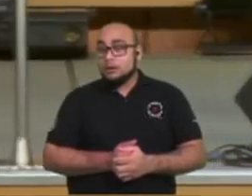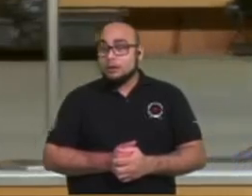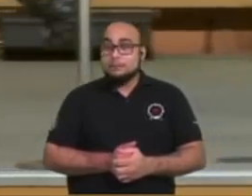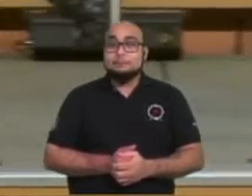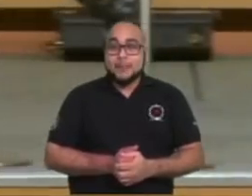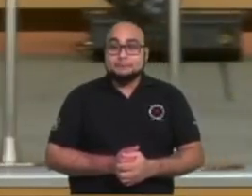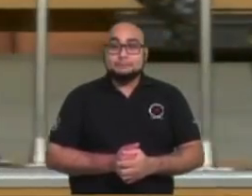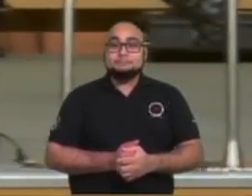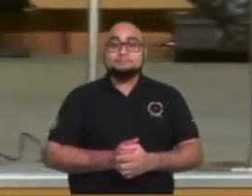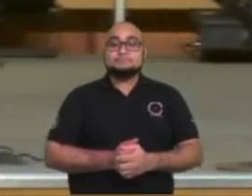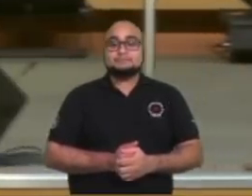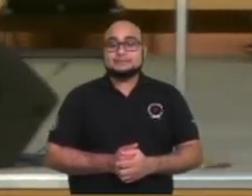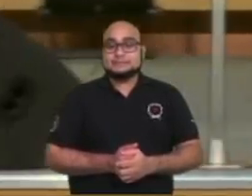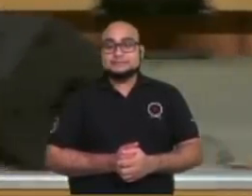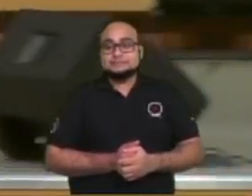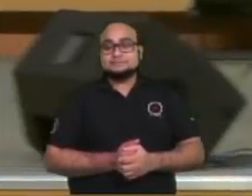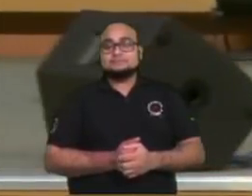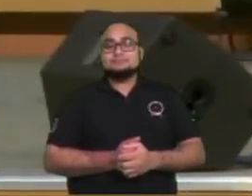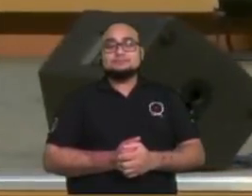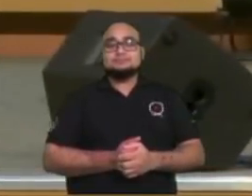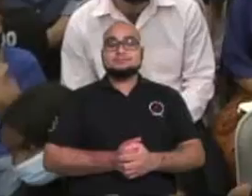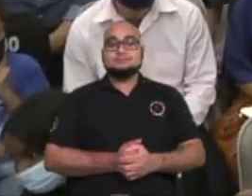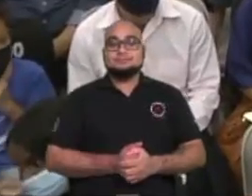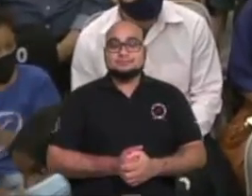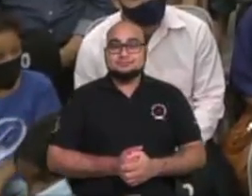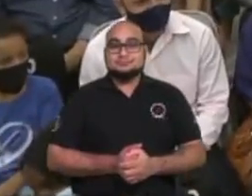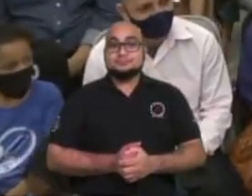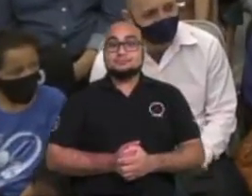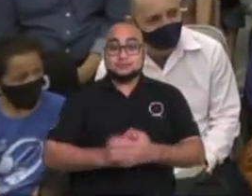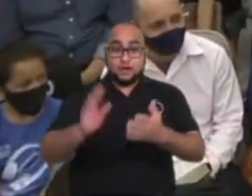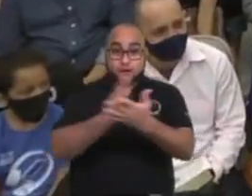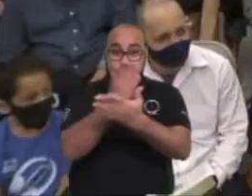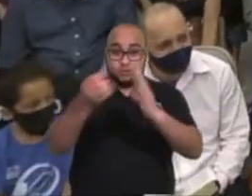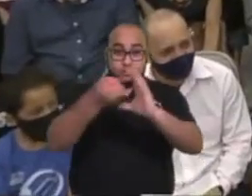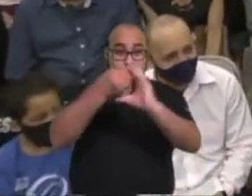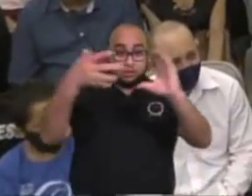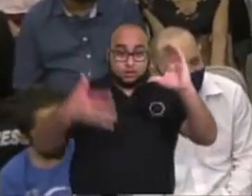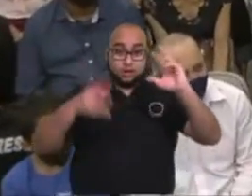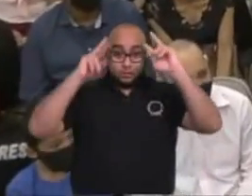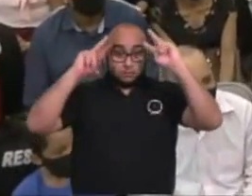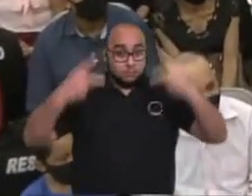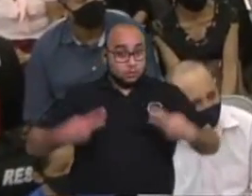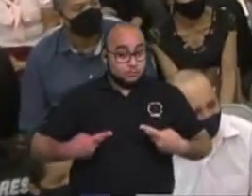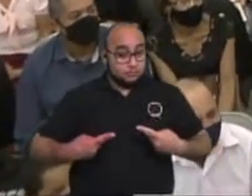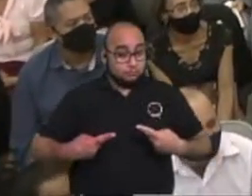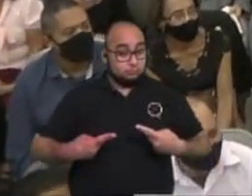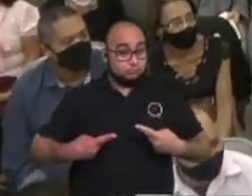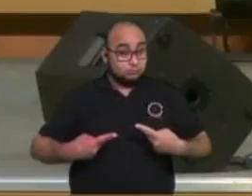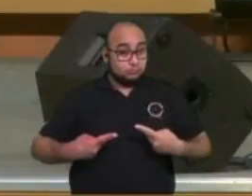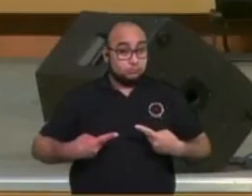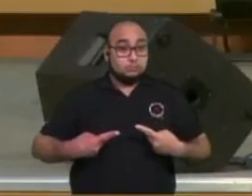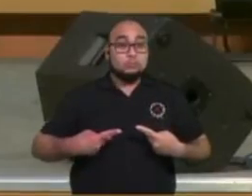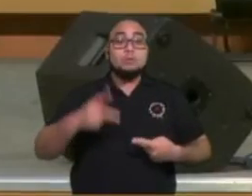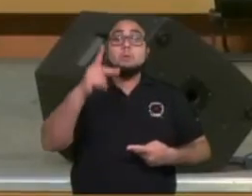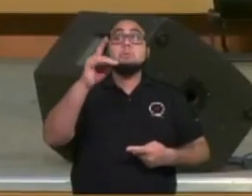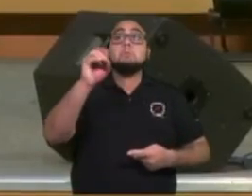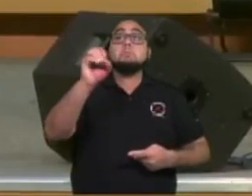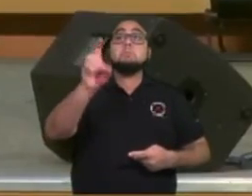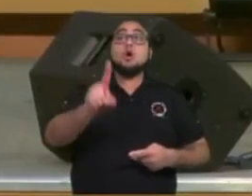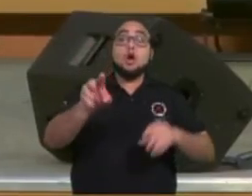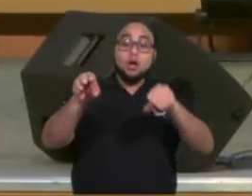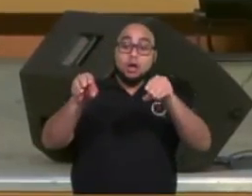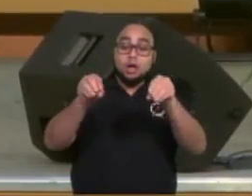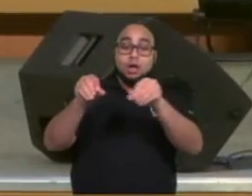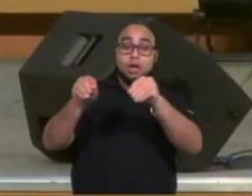E aí em algumas características do ser humano ele é pó Ele é como